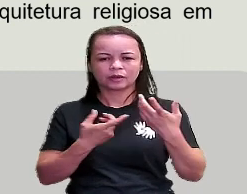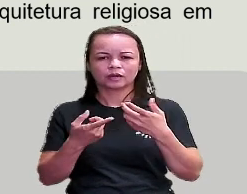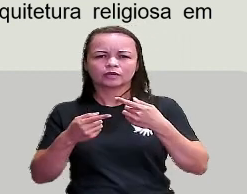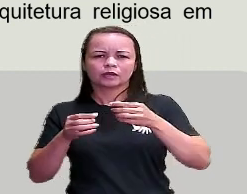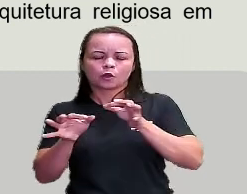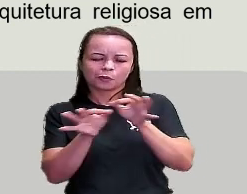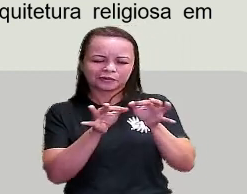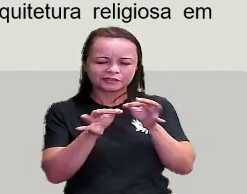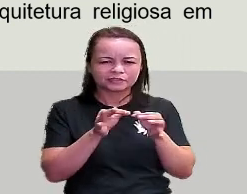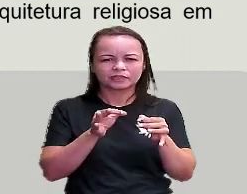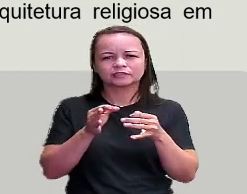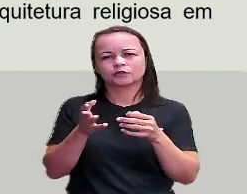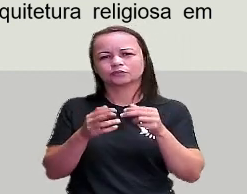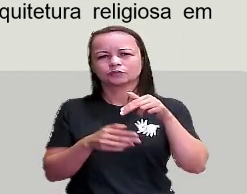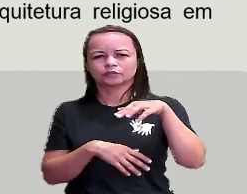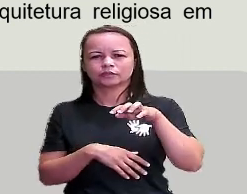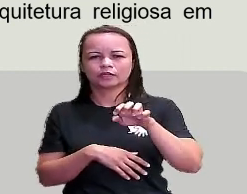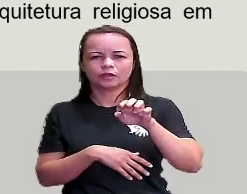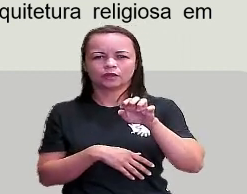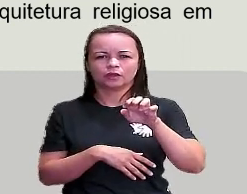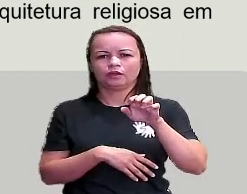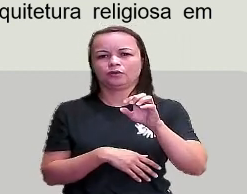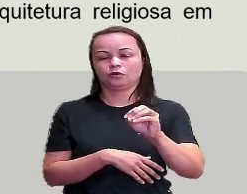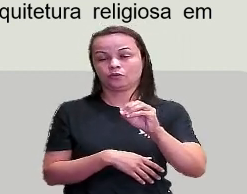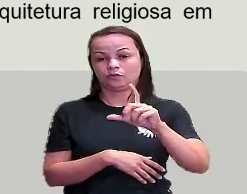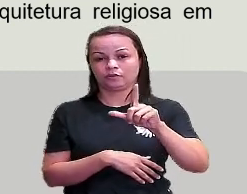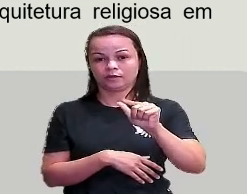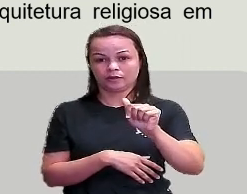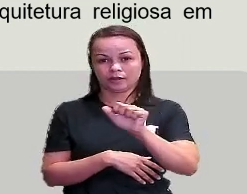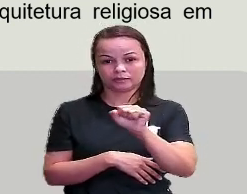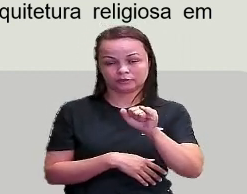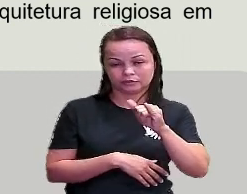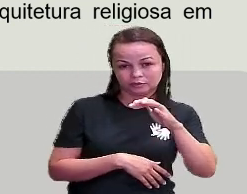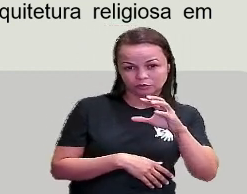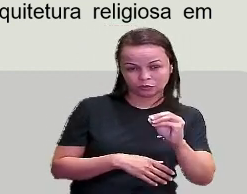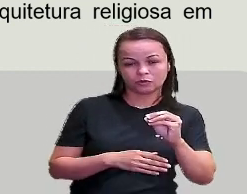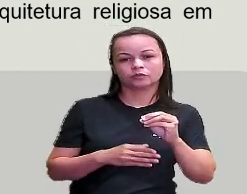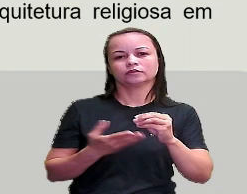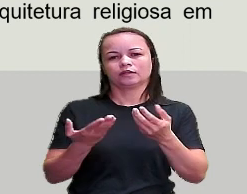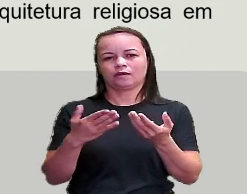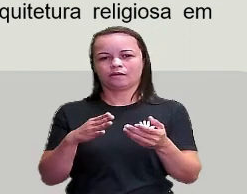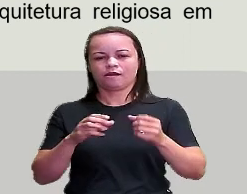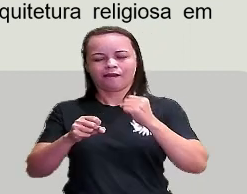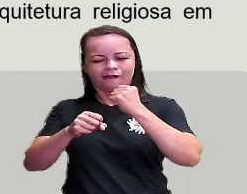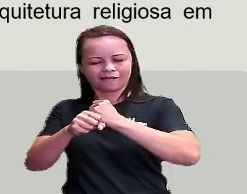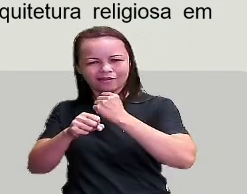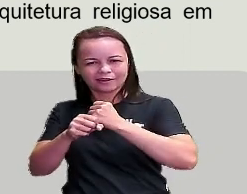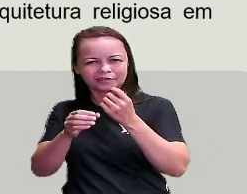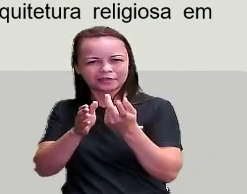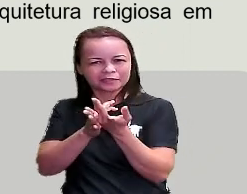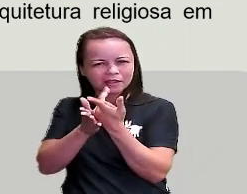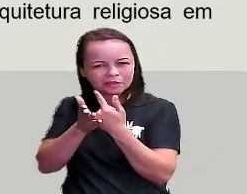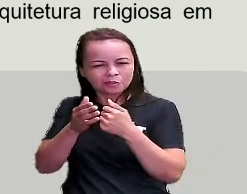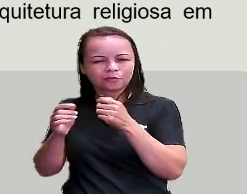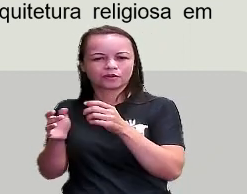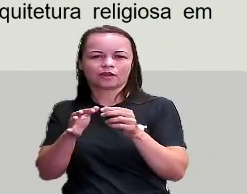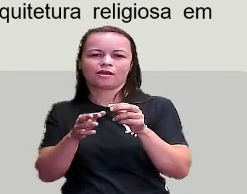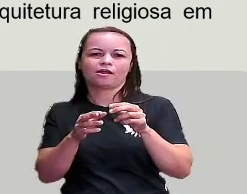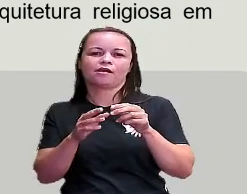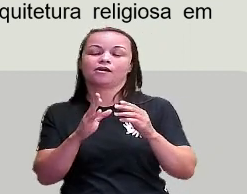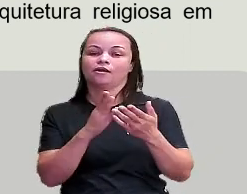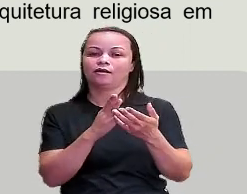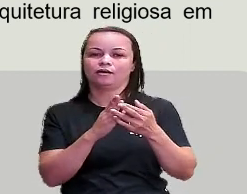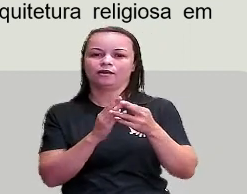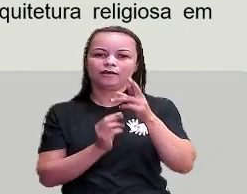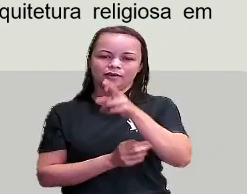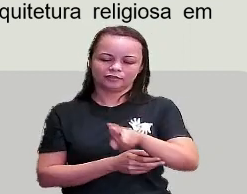arquitetura neoclássico na arquitetura religiosa. em fins do século